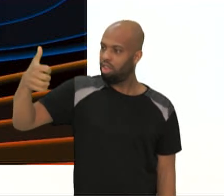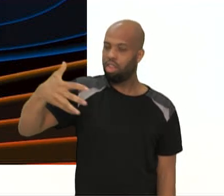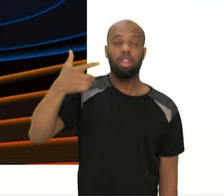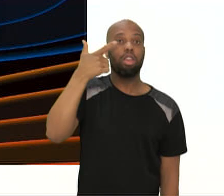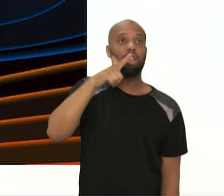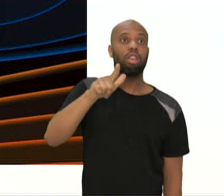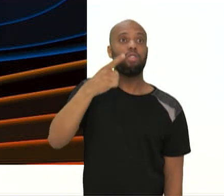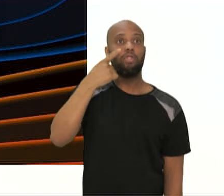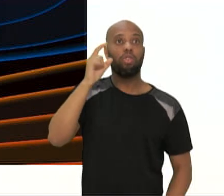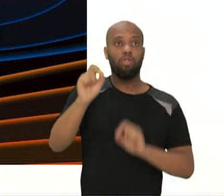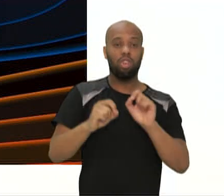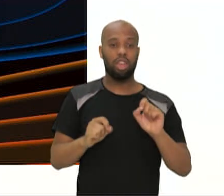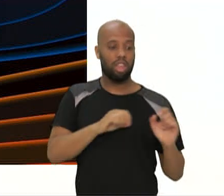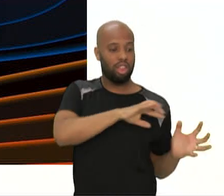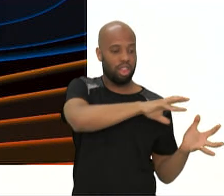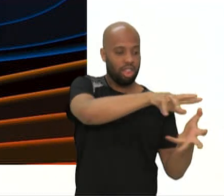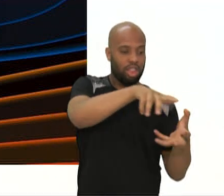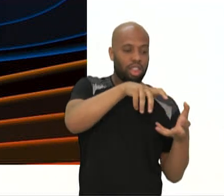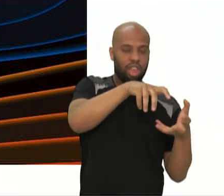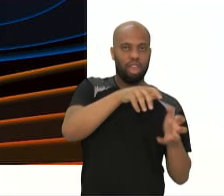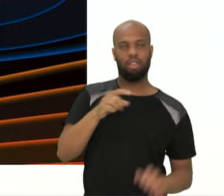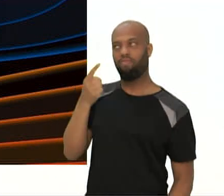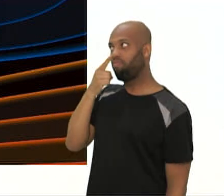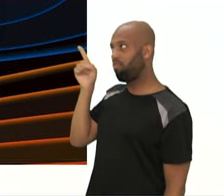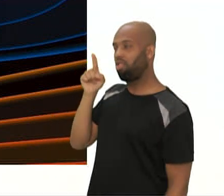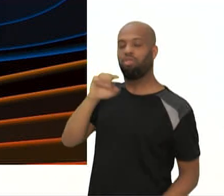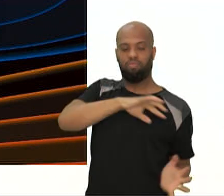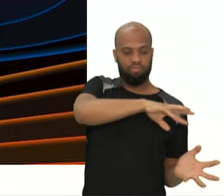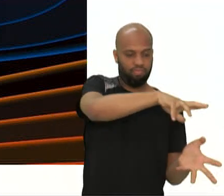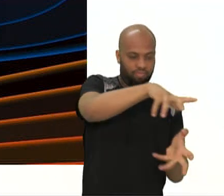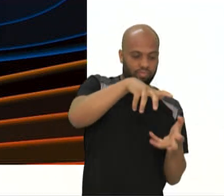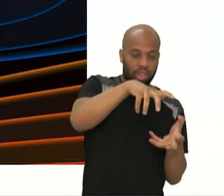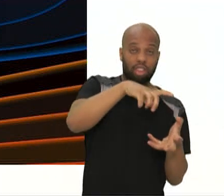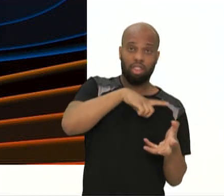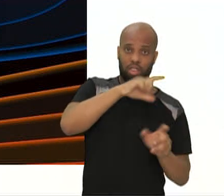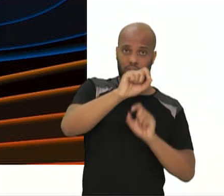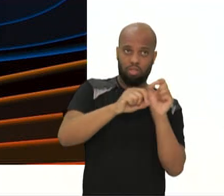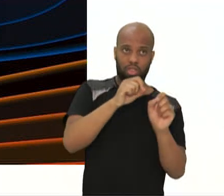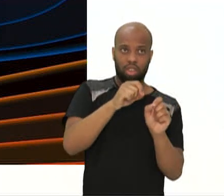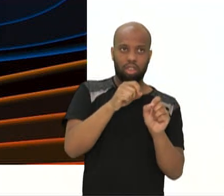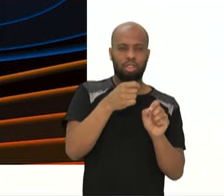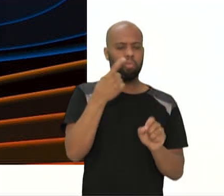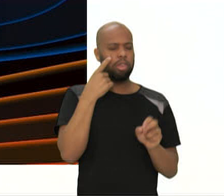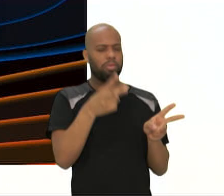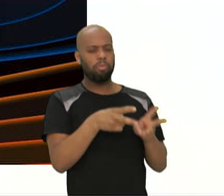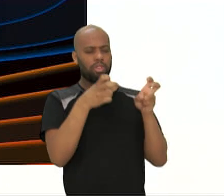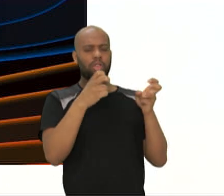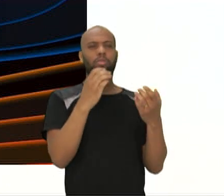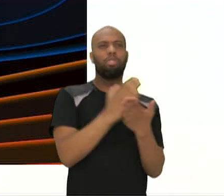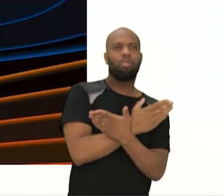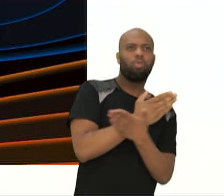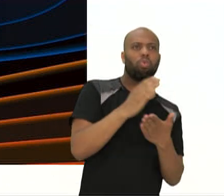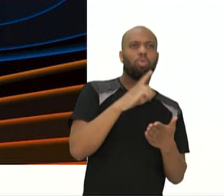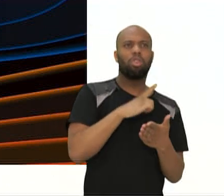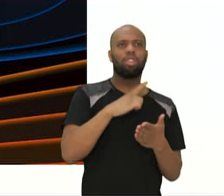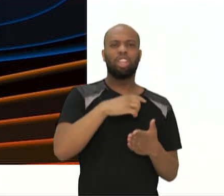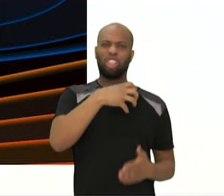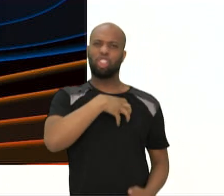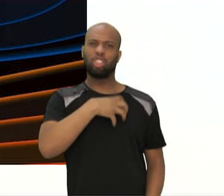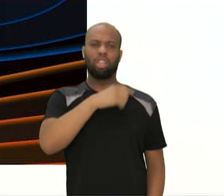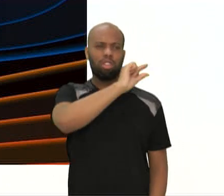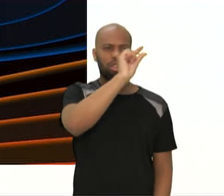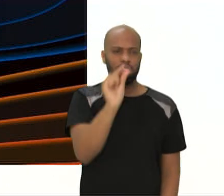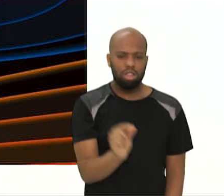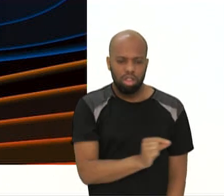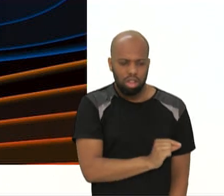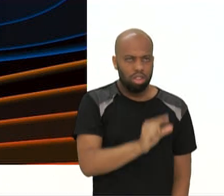consegue visualizar o planeta Terra. E quando você observa ali o planeta Terra, talvez você esteja vendo alguns arcos ali,